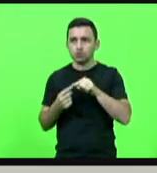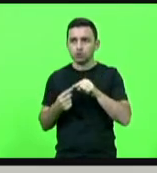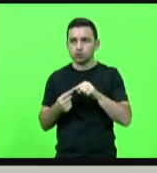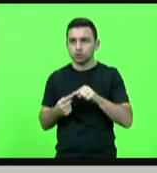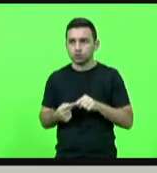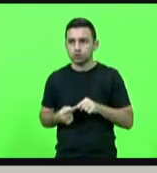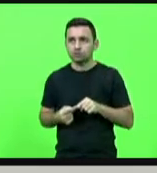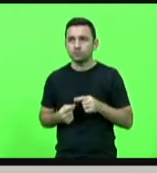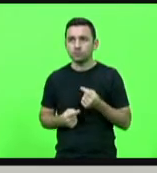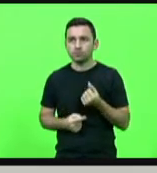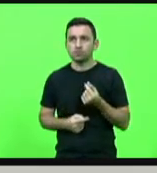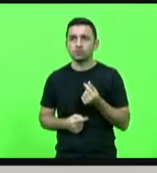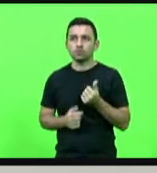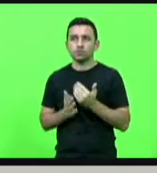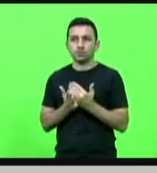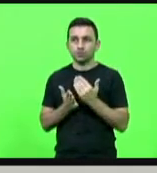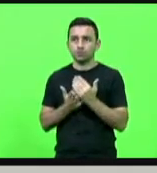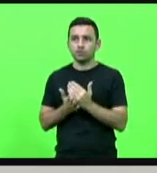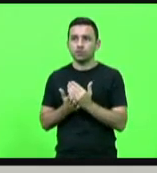extra para